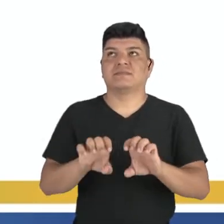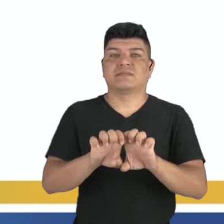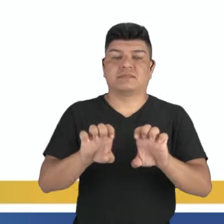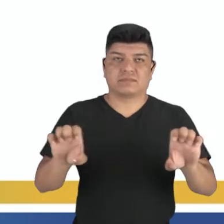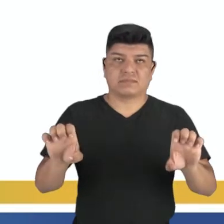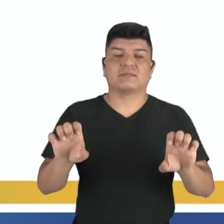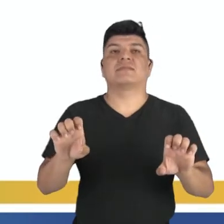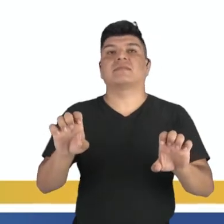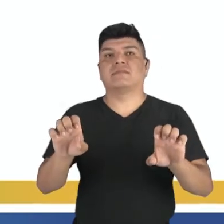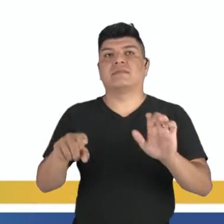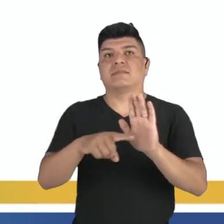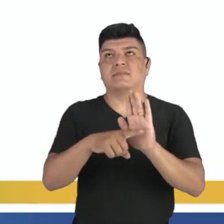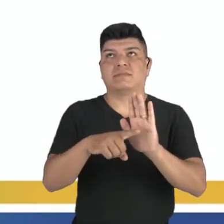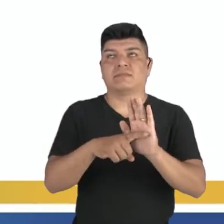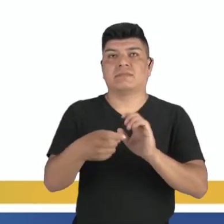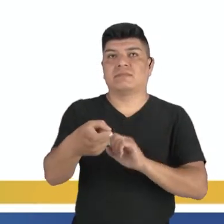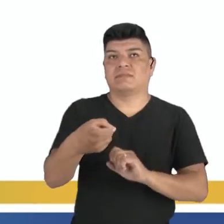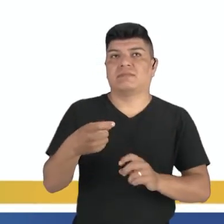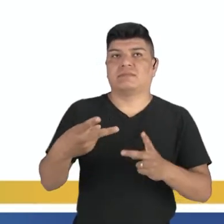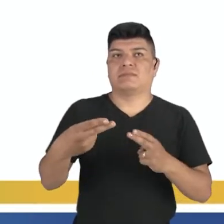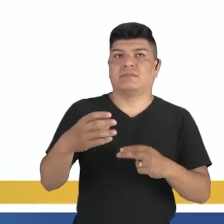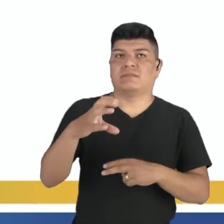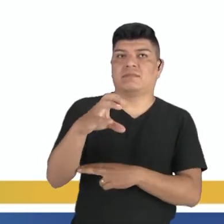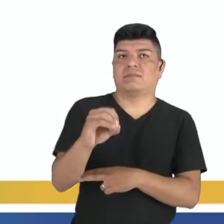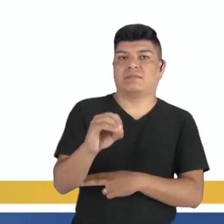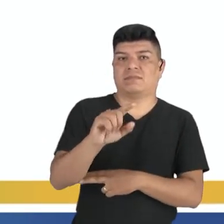4,444 menos x igual a